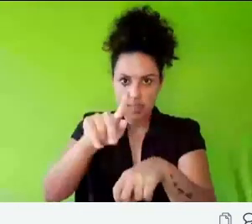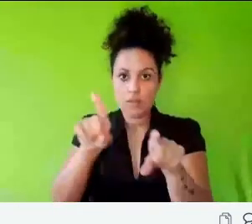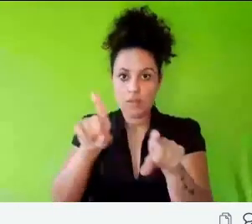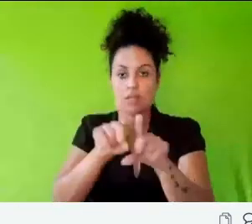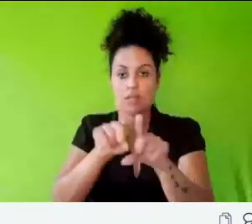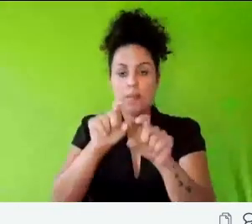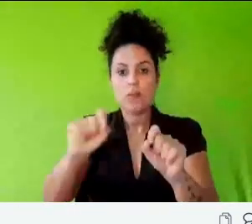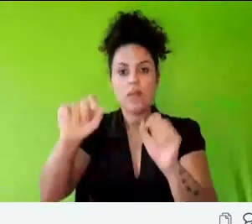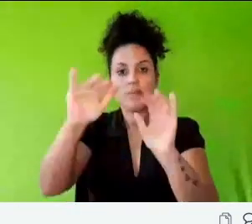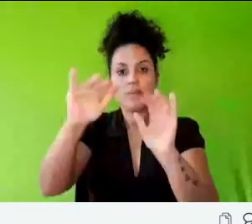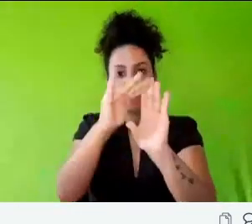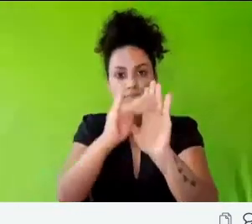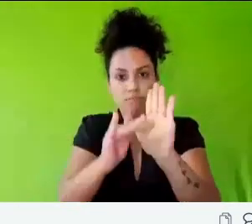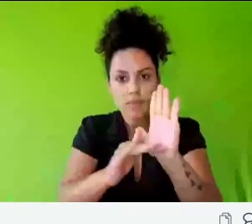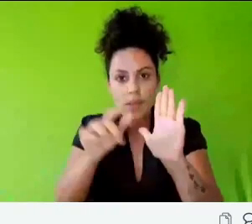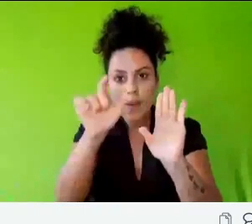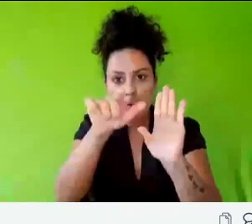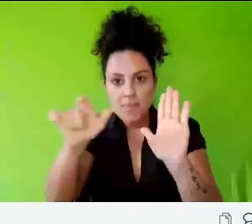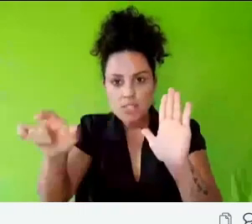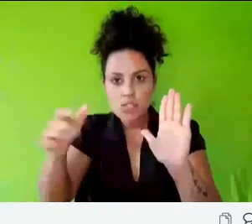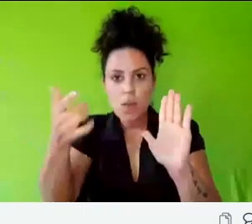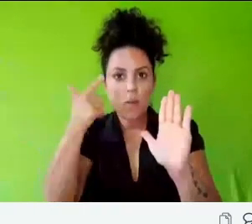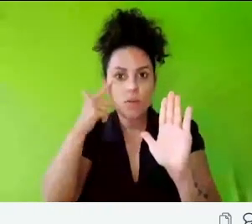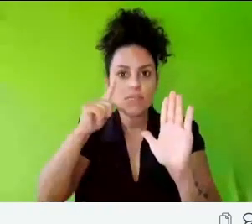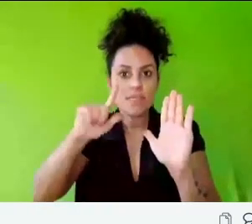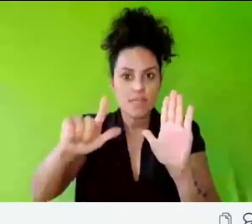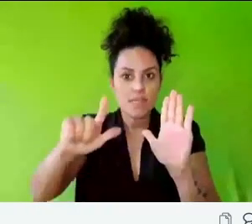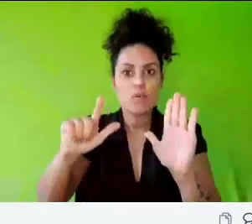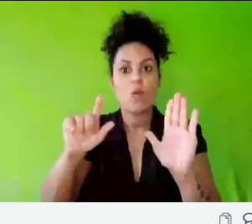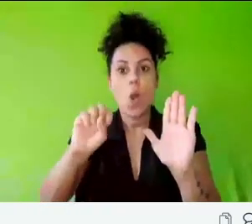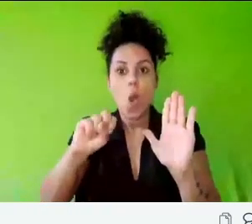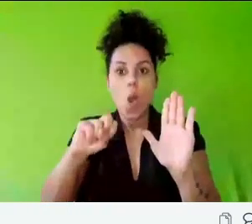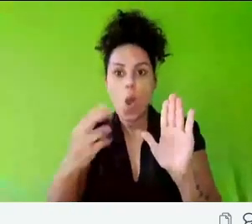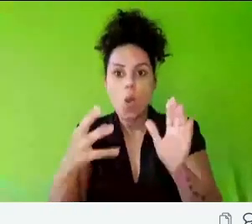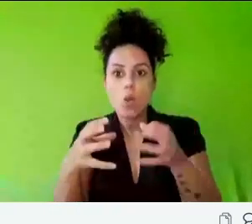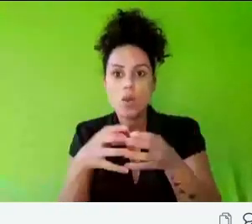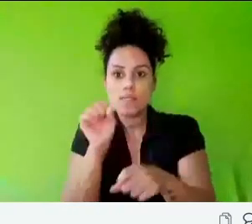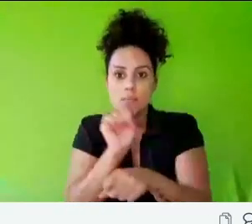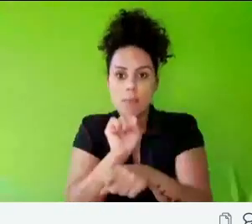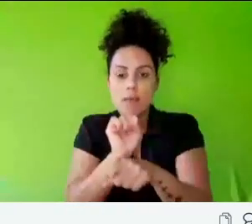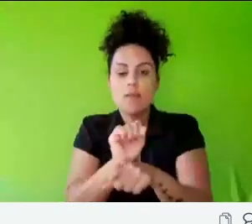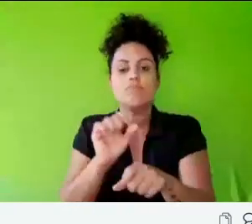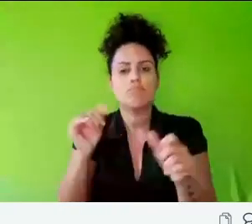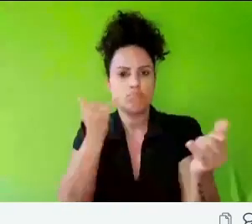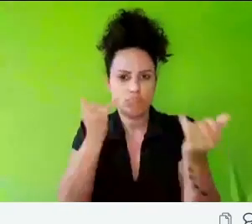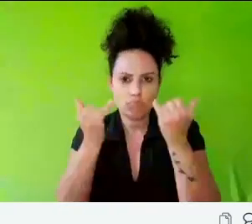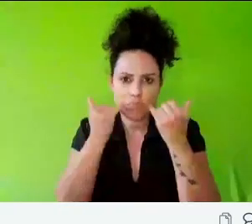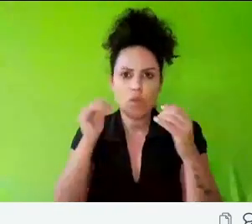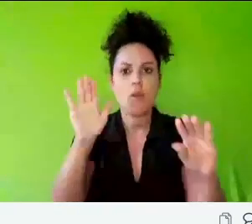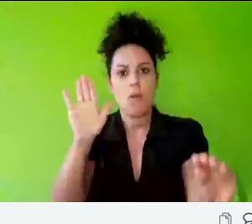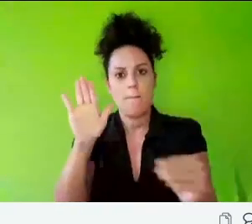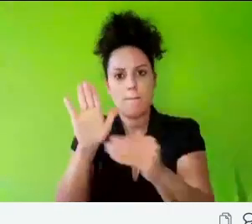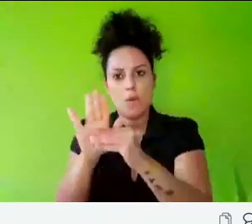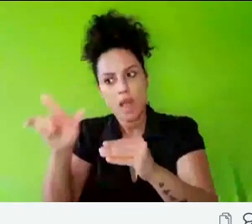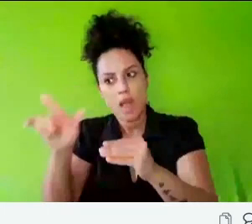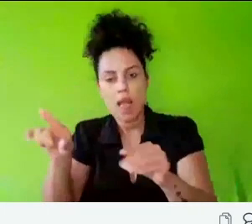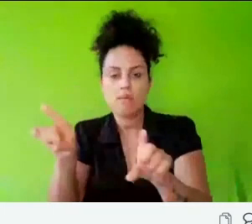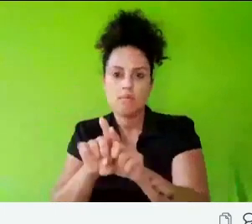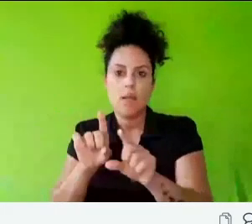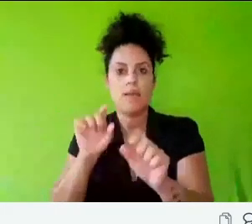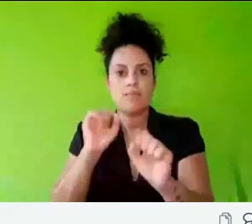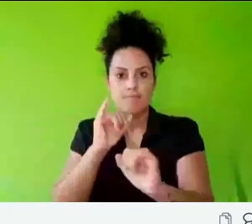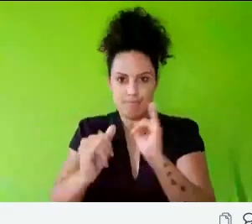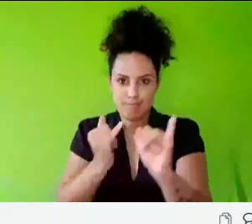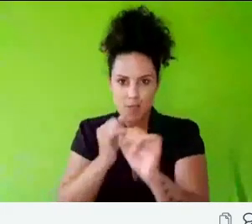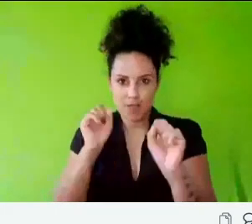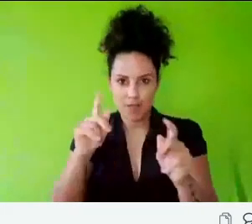sorteio. Tudo bem? A gente agradece aí a participação de vocês. Obrigado aí, Cláudia, também. Pelo Obrigada,